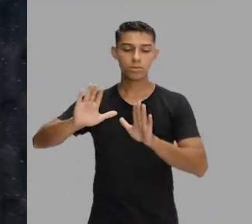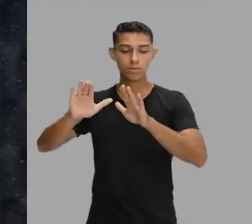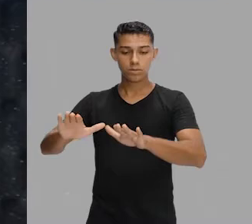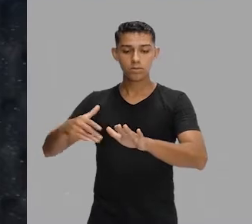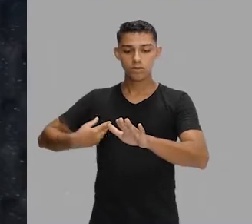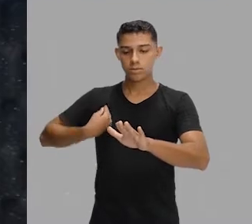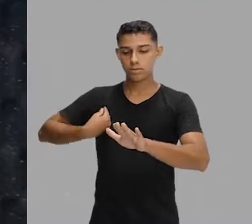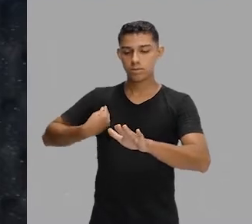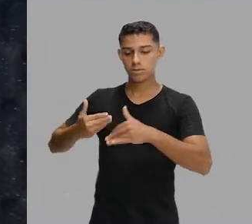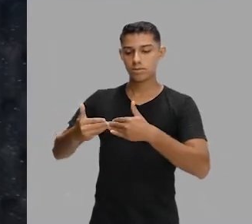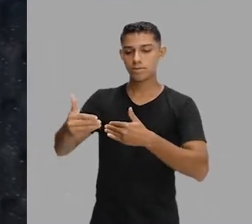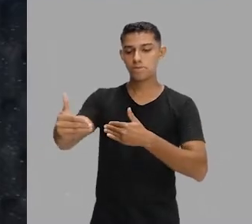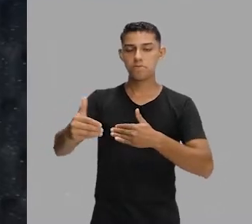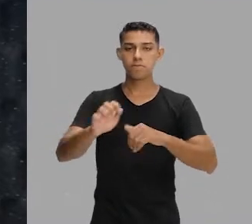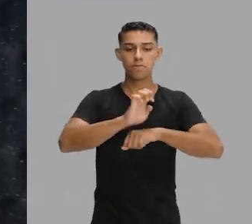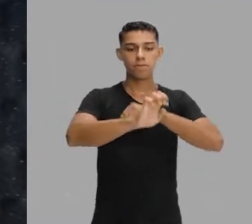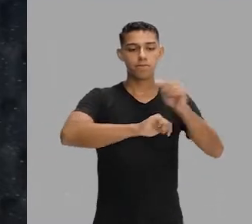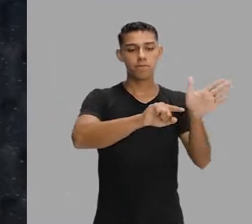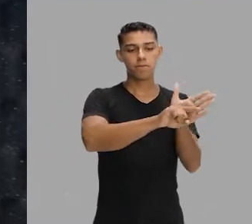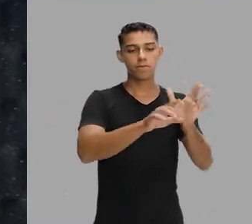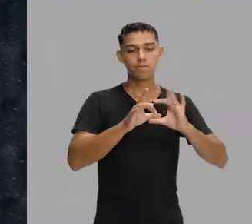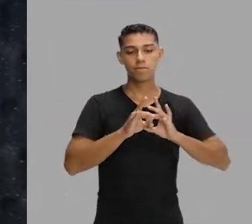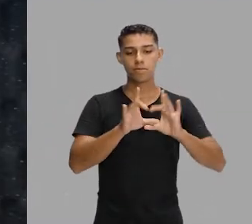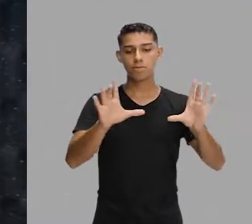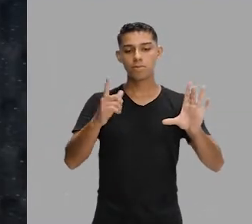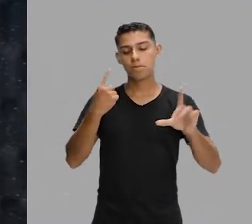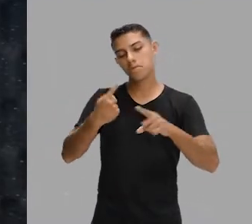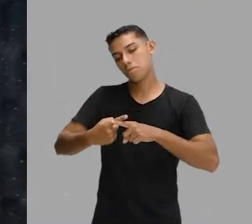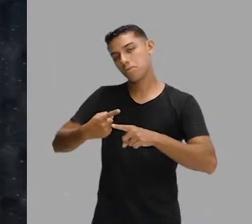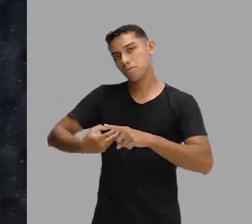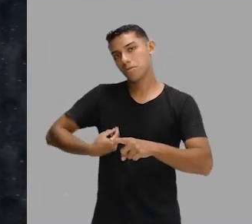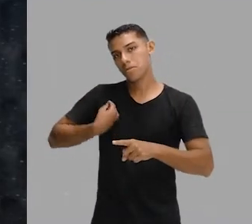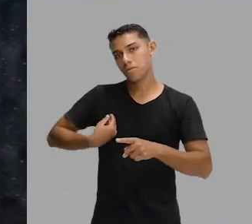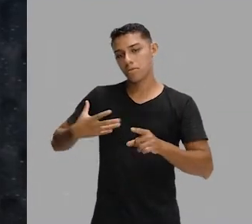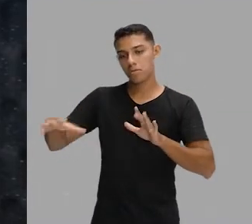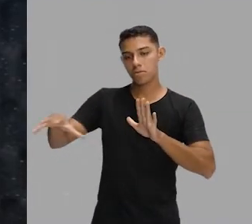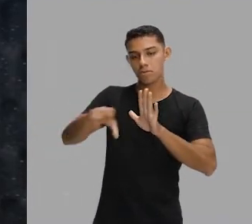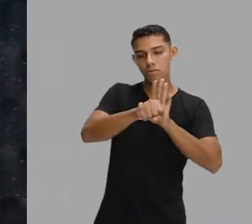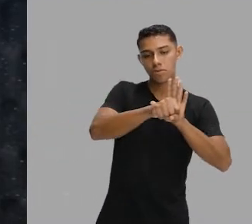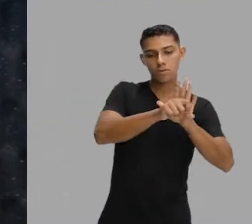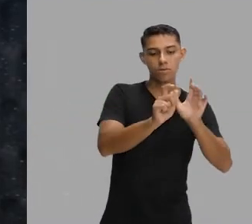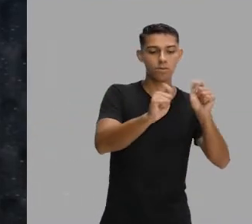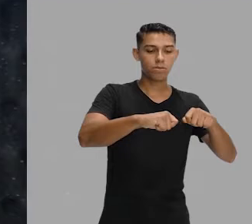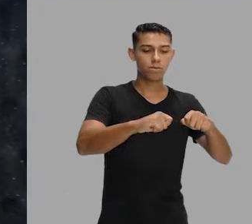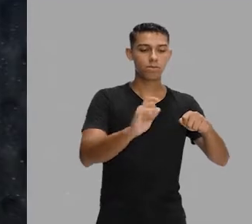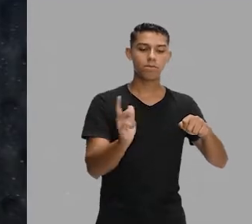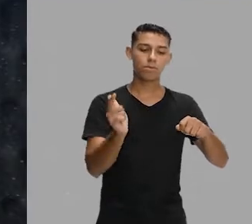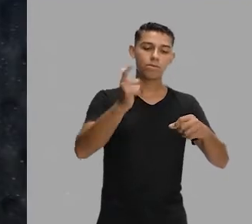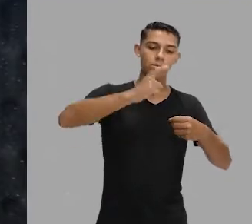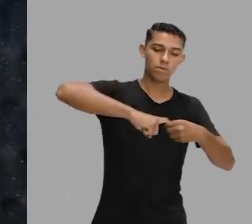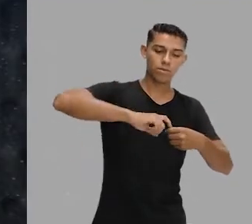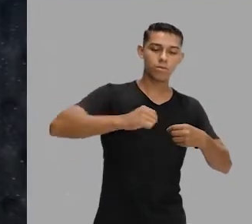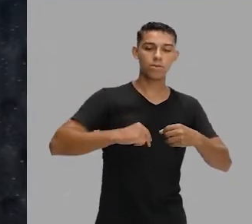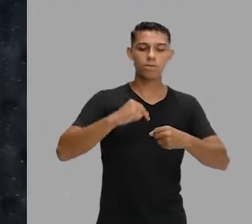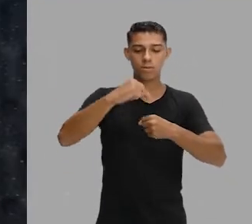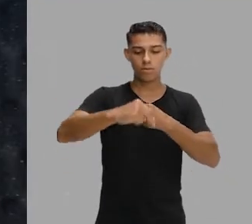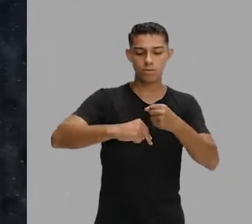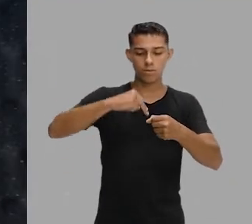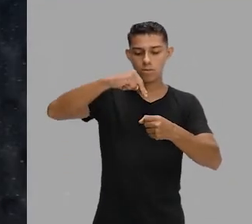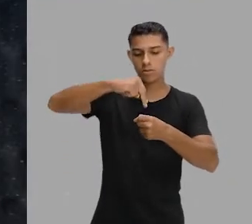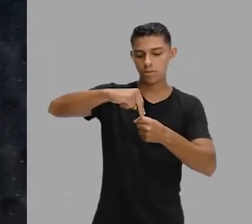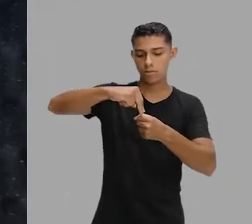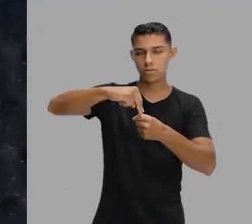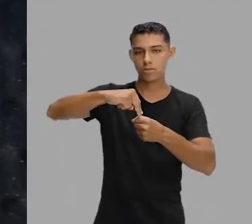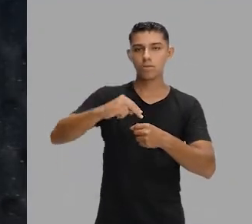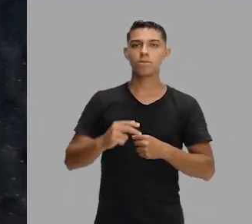pelos elétrons livres, pois os cátions podem receber esses elétrons voltando a ser nêutrons.